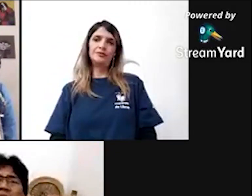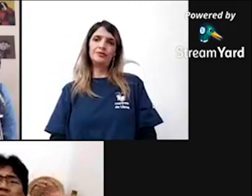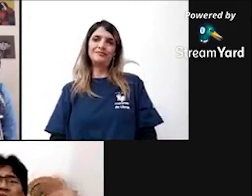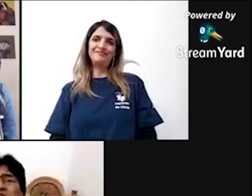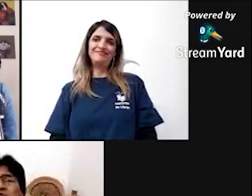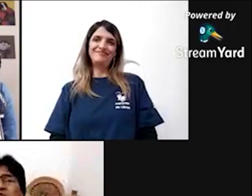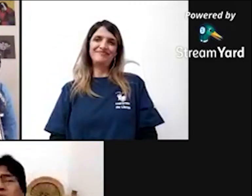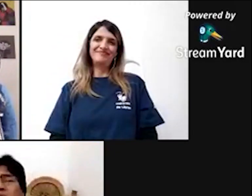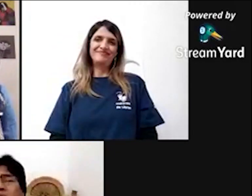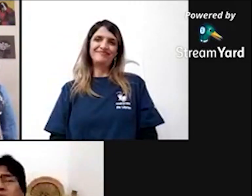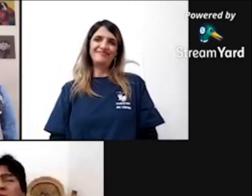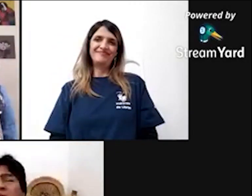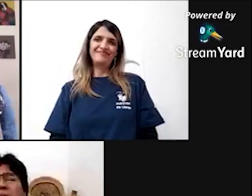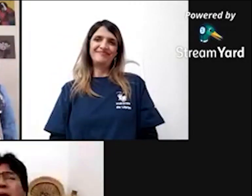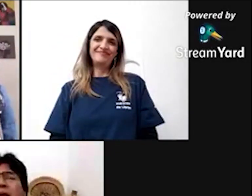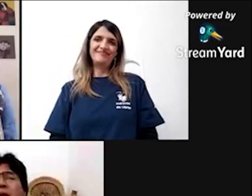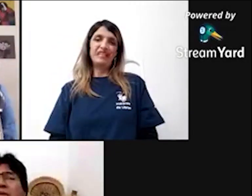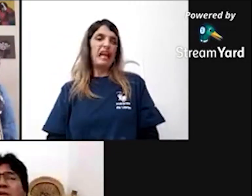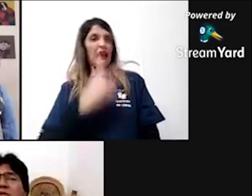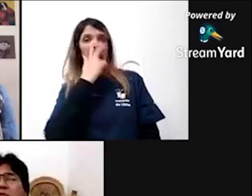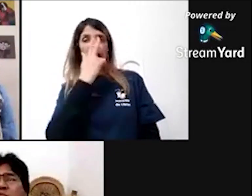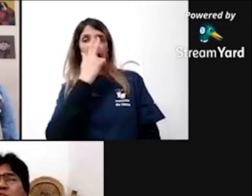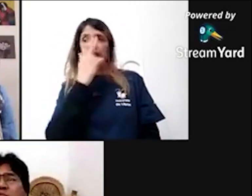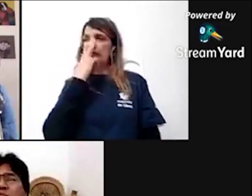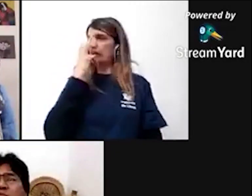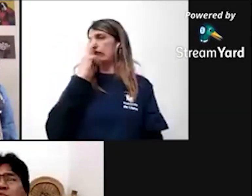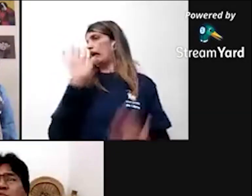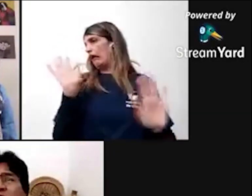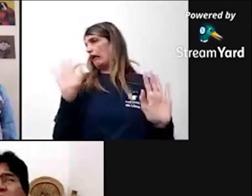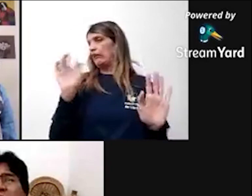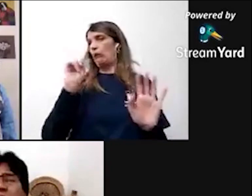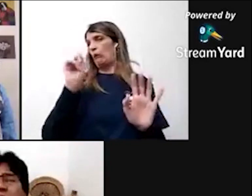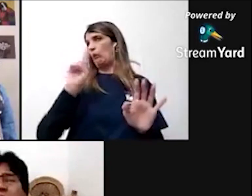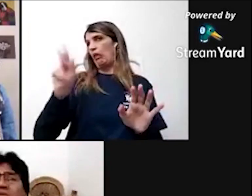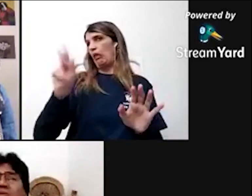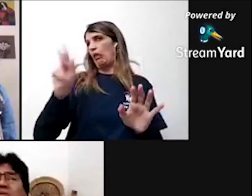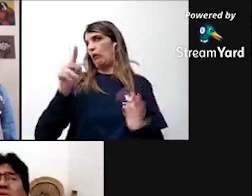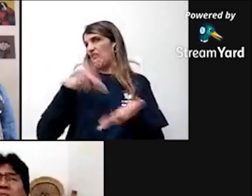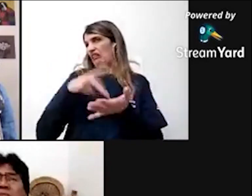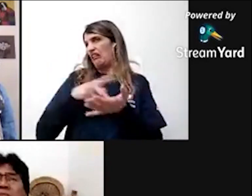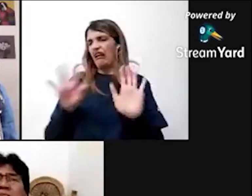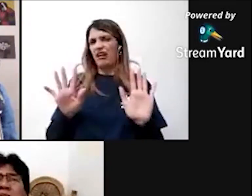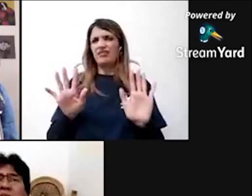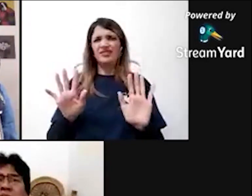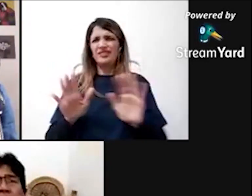de achismo. Nós, os povos tradicionais, têm muito